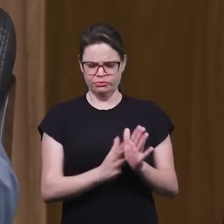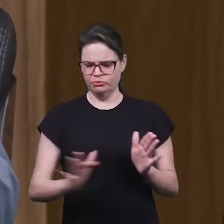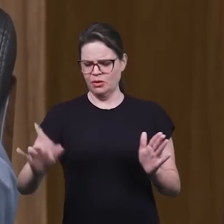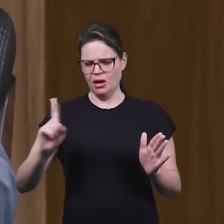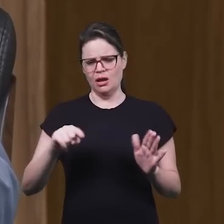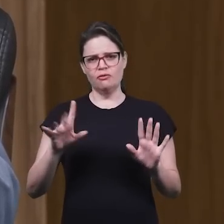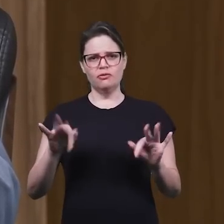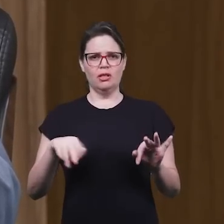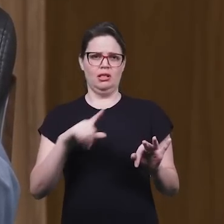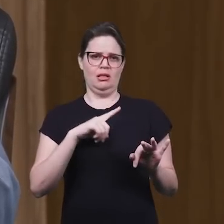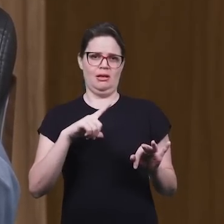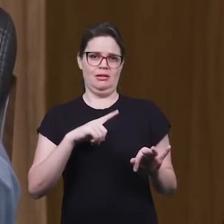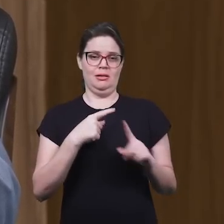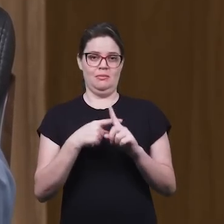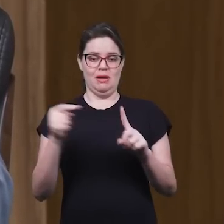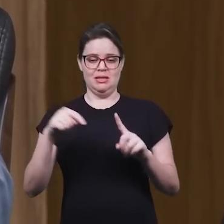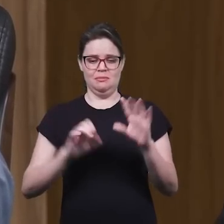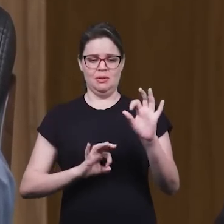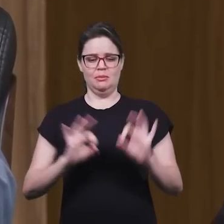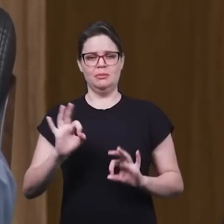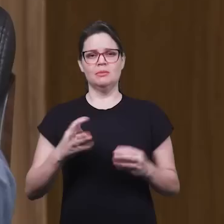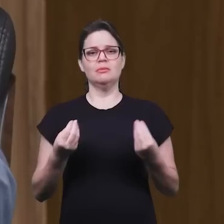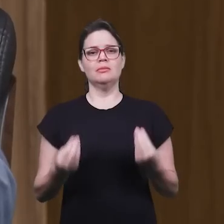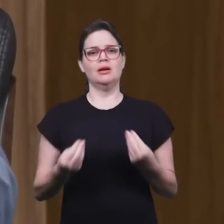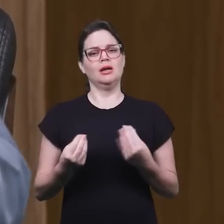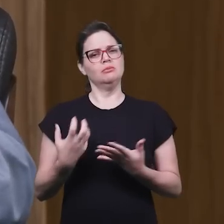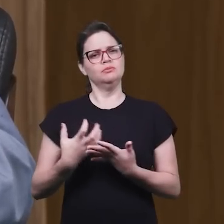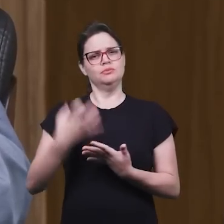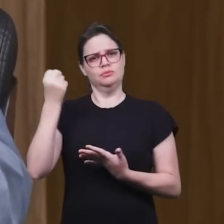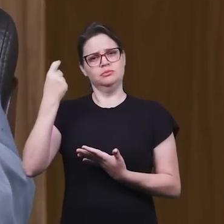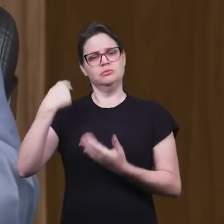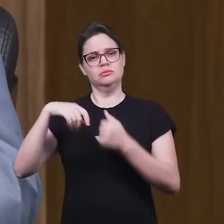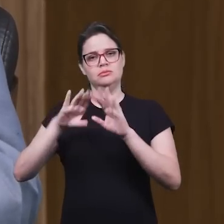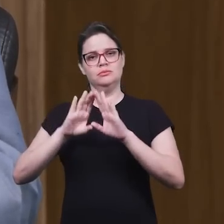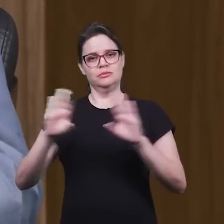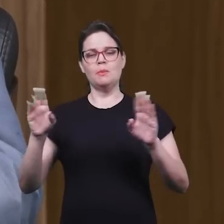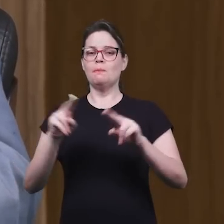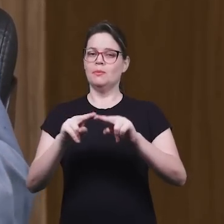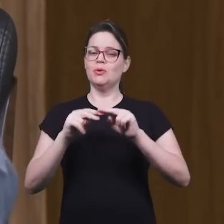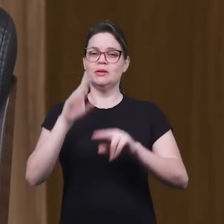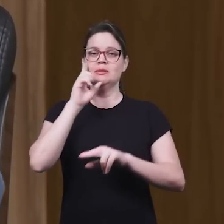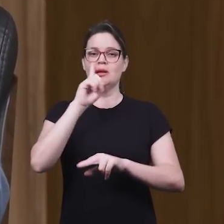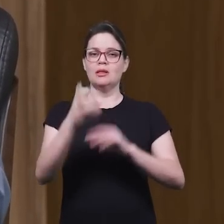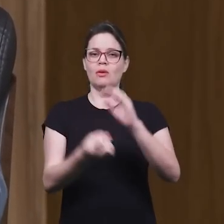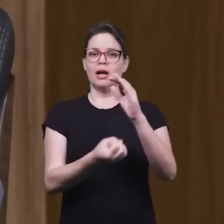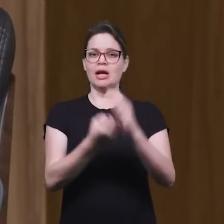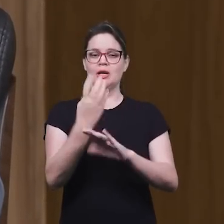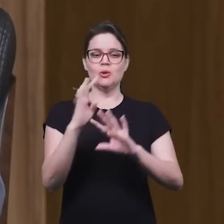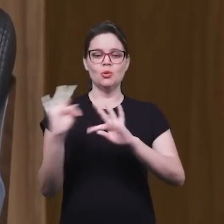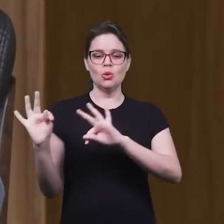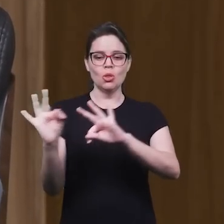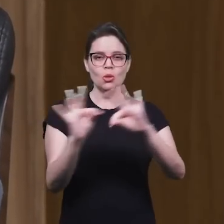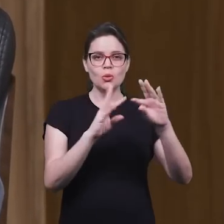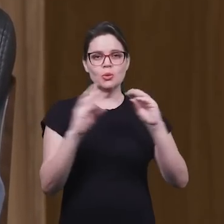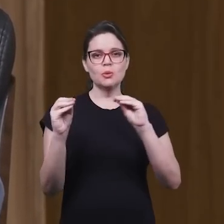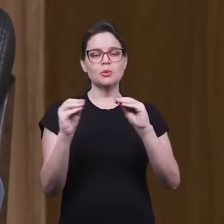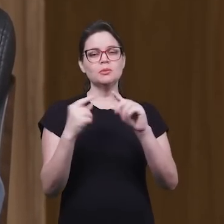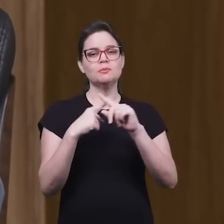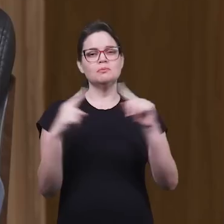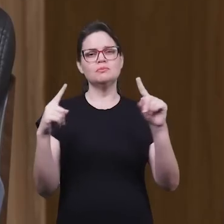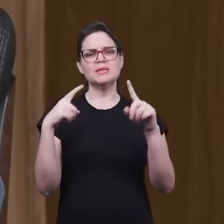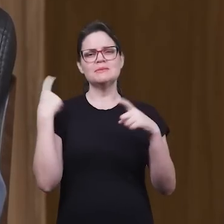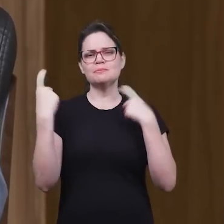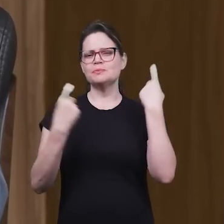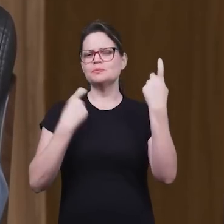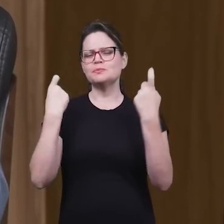preparo para a eternidade. Tanto é assim que o Senhor fez todas as coisas, construiu tudo, mas a grande preocupação